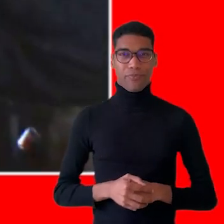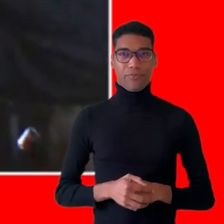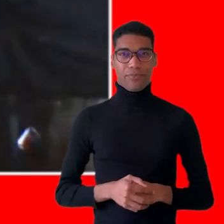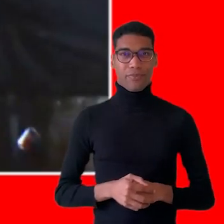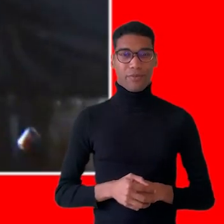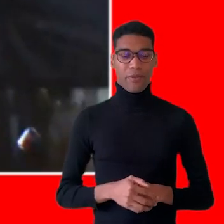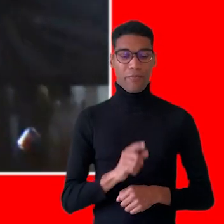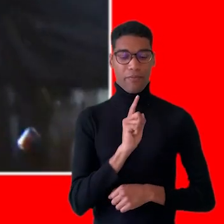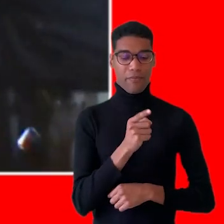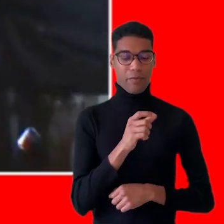1900,